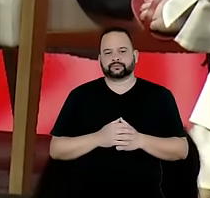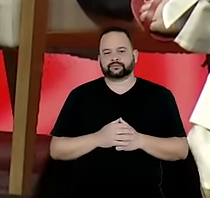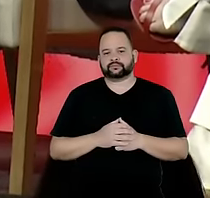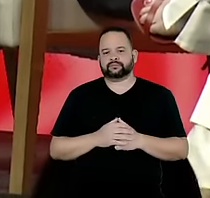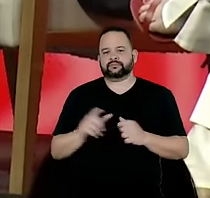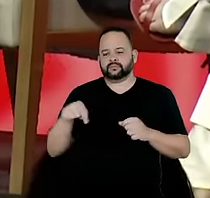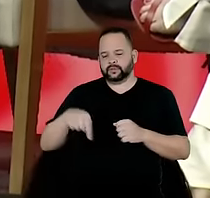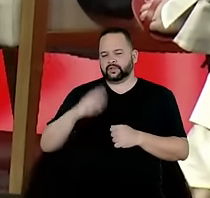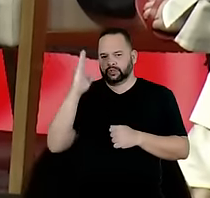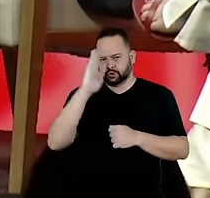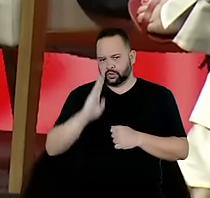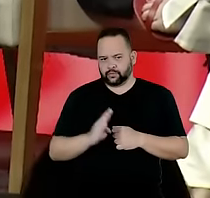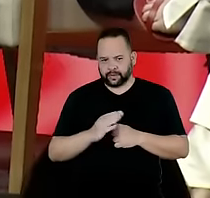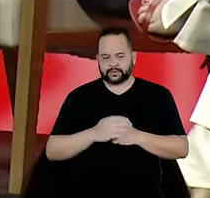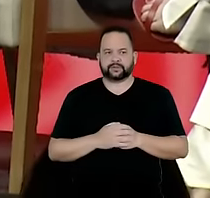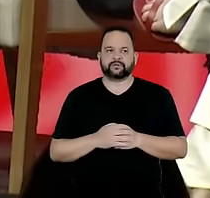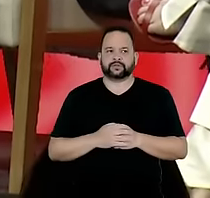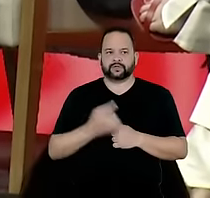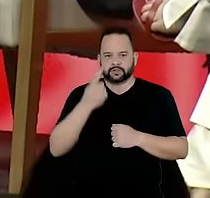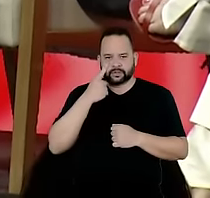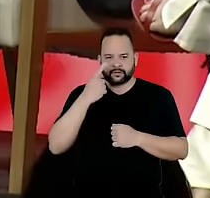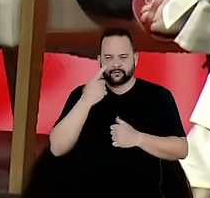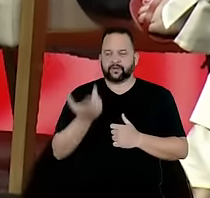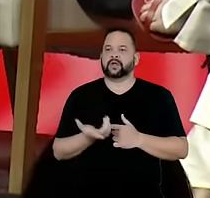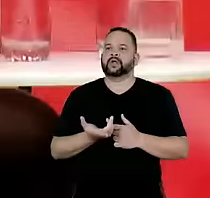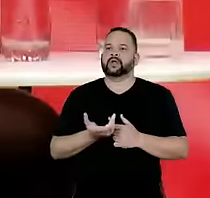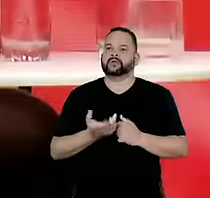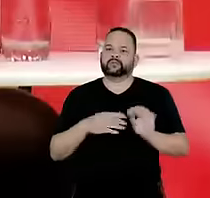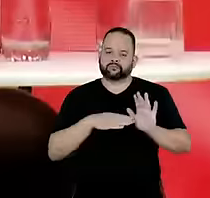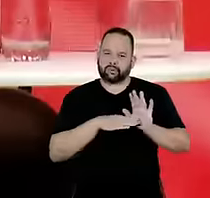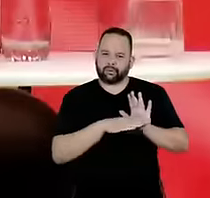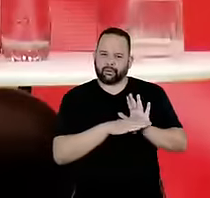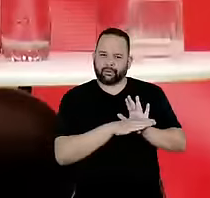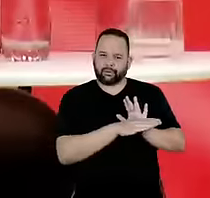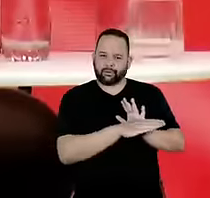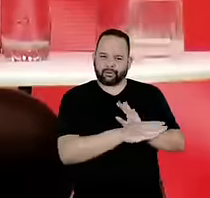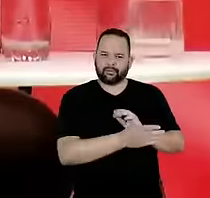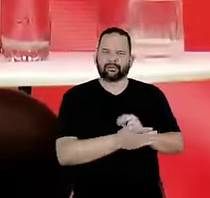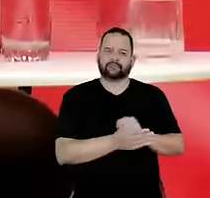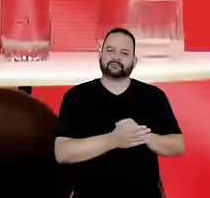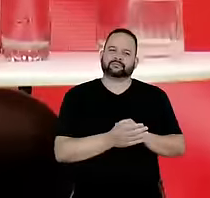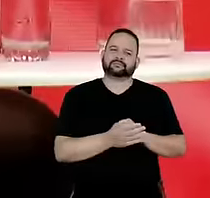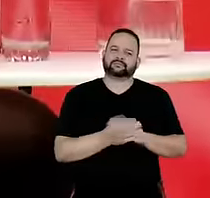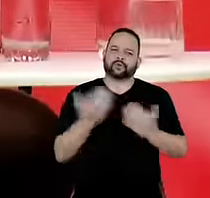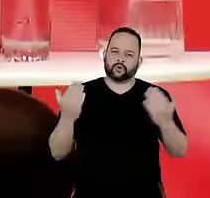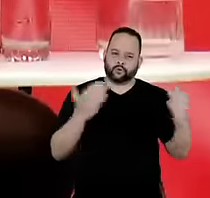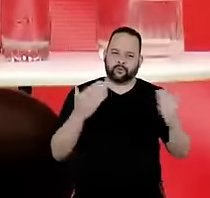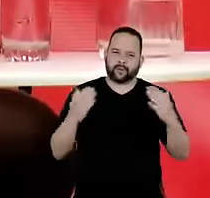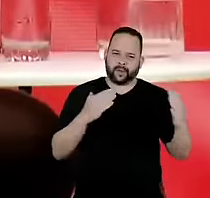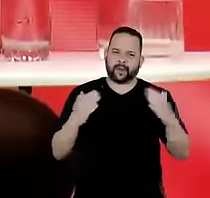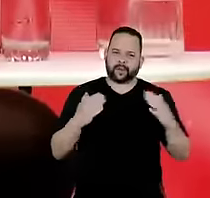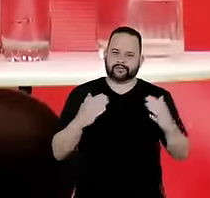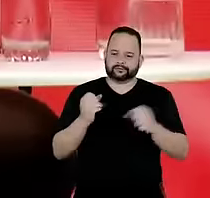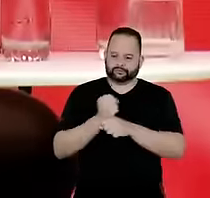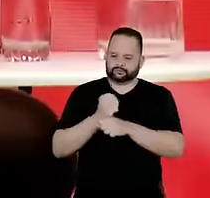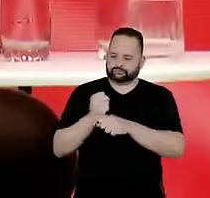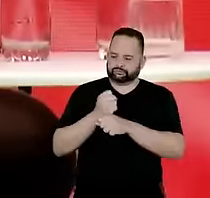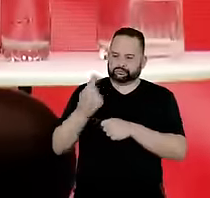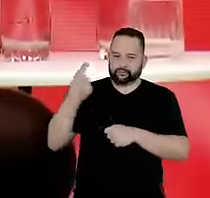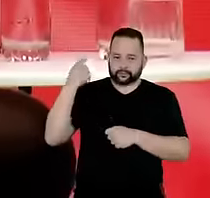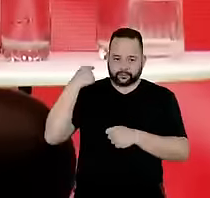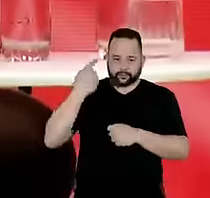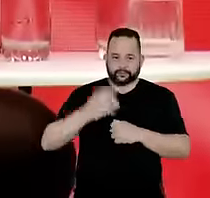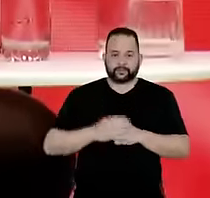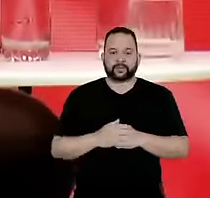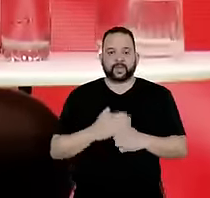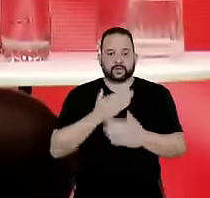tá vendo ainda um desemprego muito baixo tá o desemprego é muito abaixo da Média histórica é um desemprego que em geral gerou o aumento